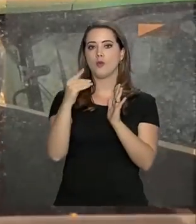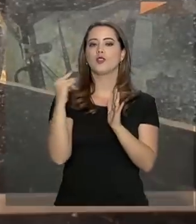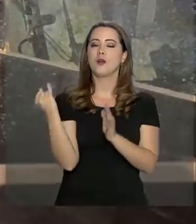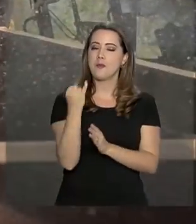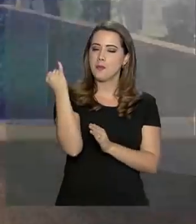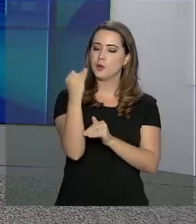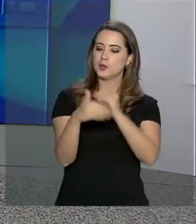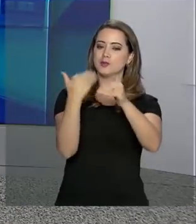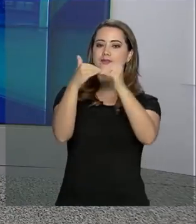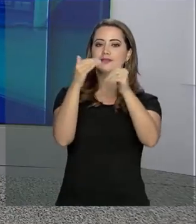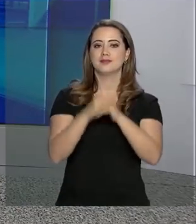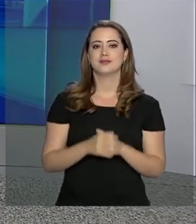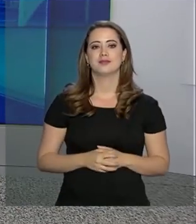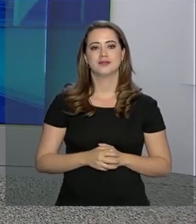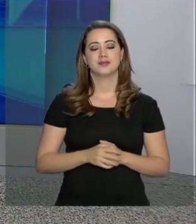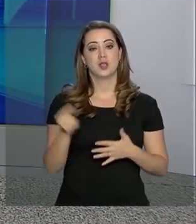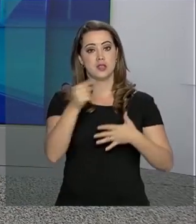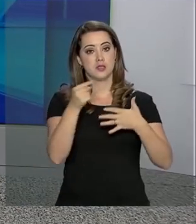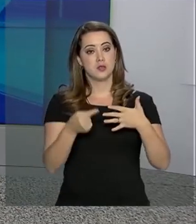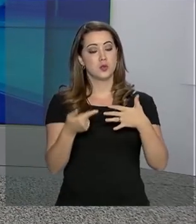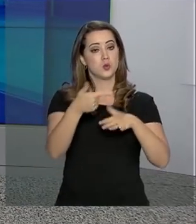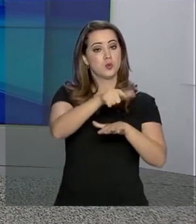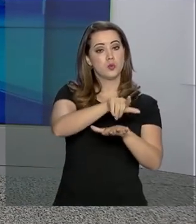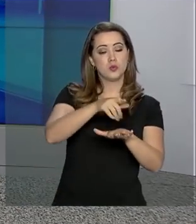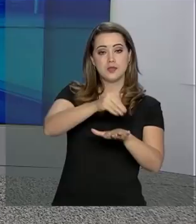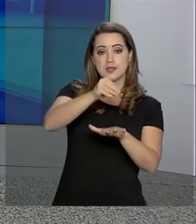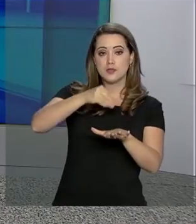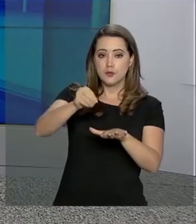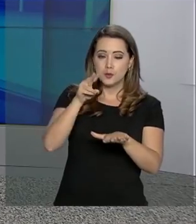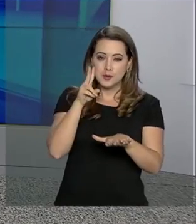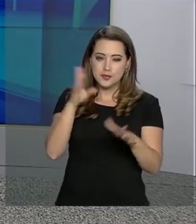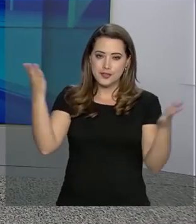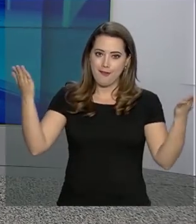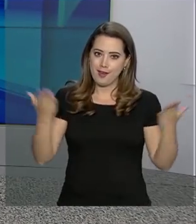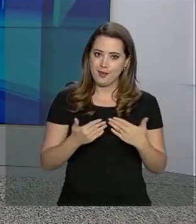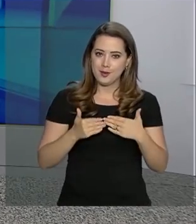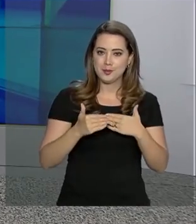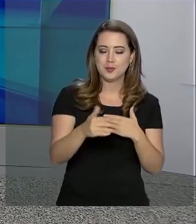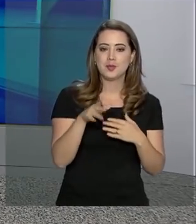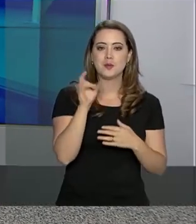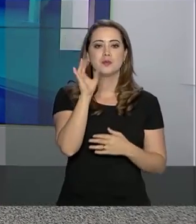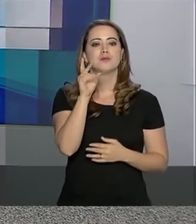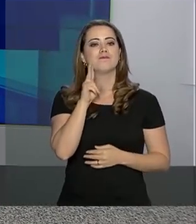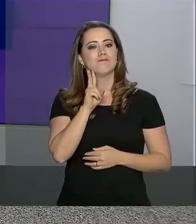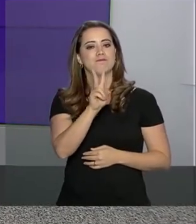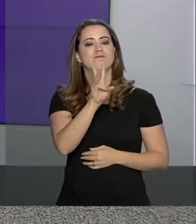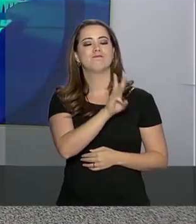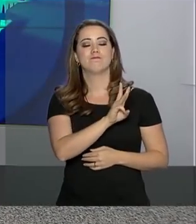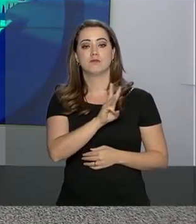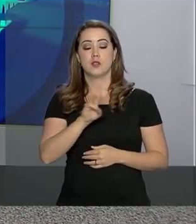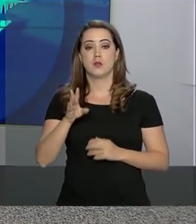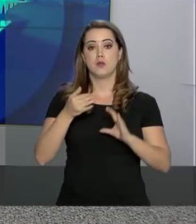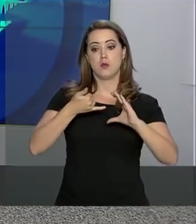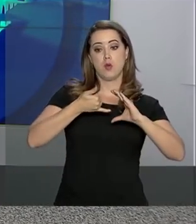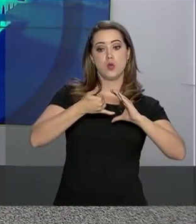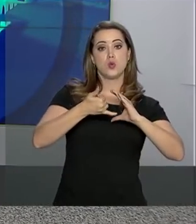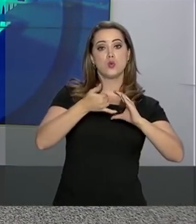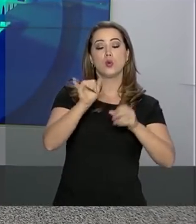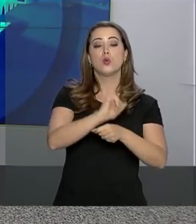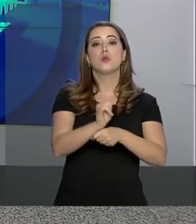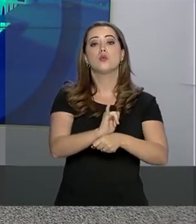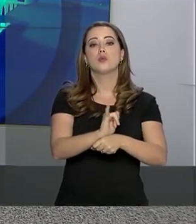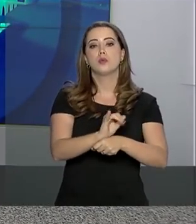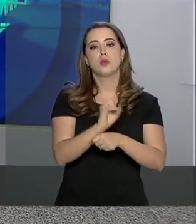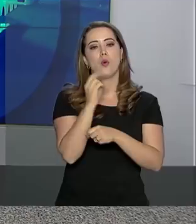crescimento. Essas e outras notícias você acompanha agora e para participar basta acessar o Bate-Papo ao vivo no